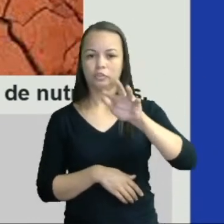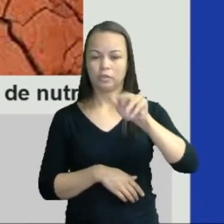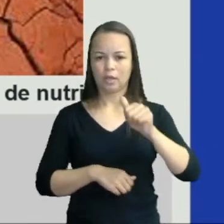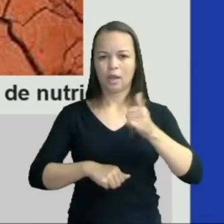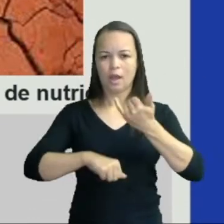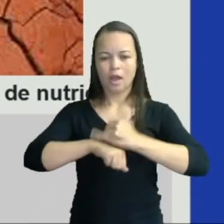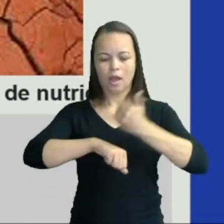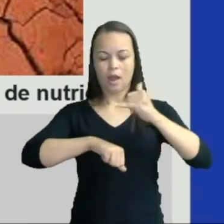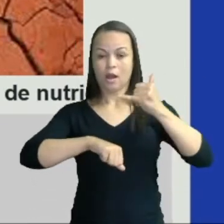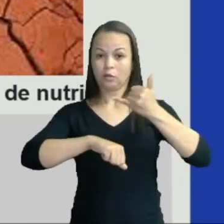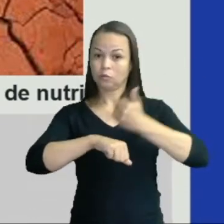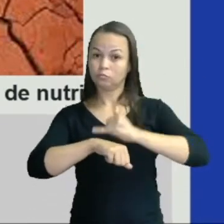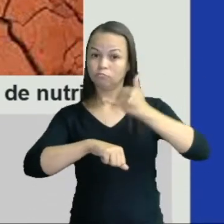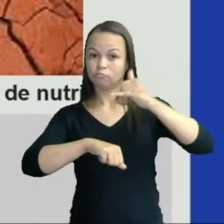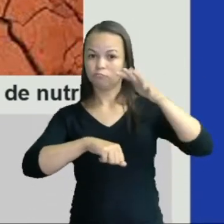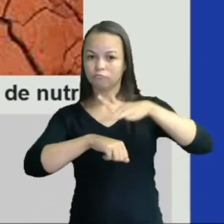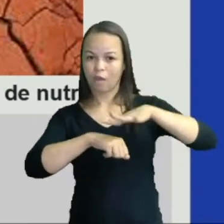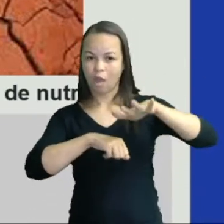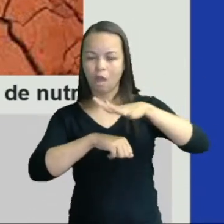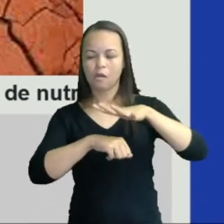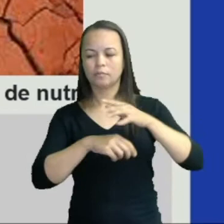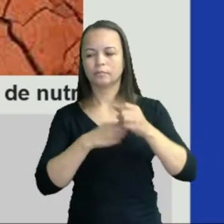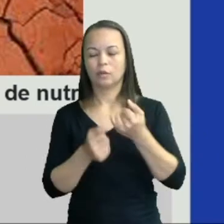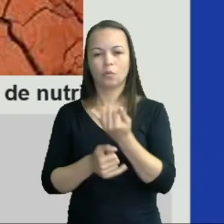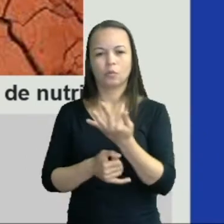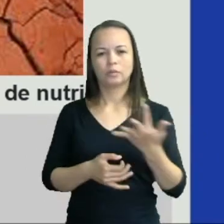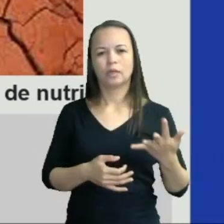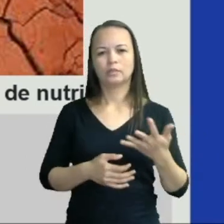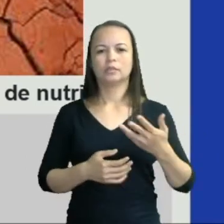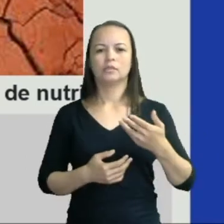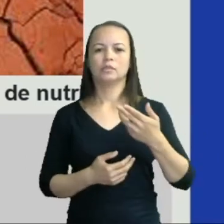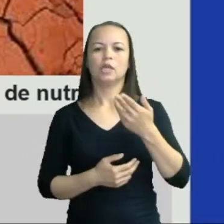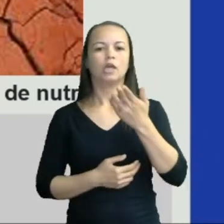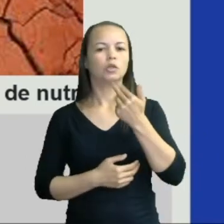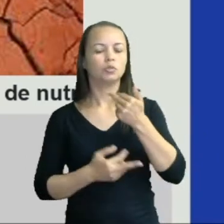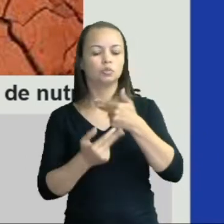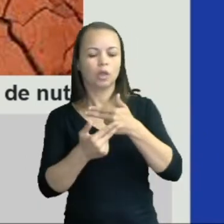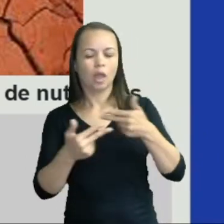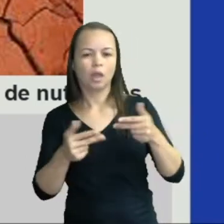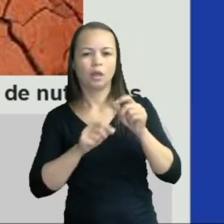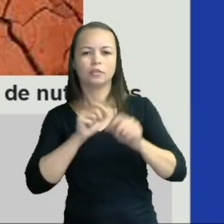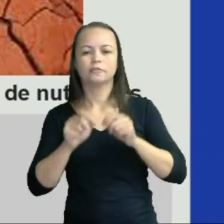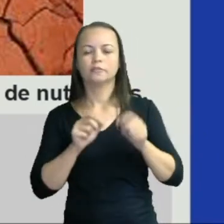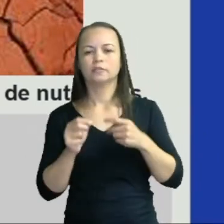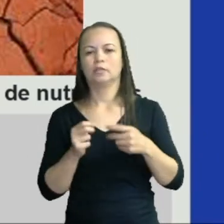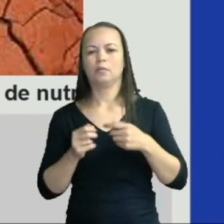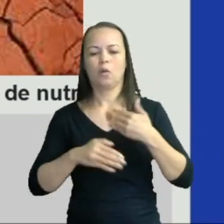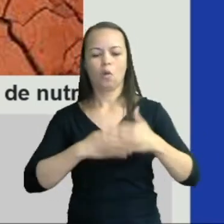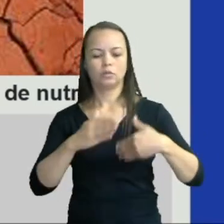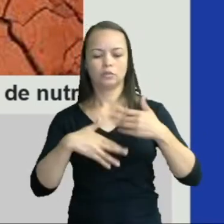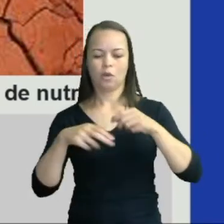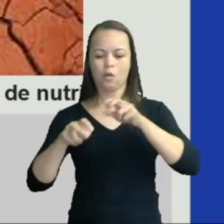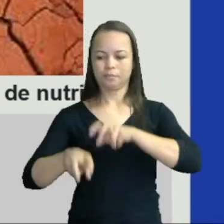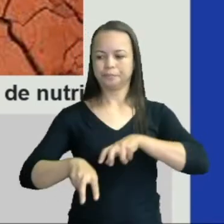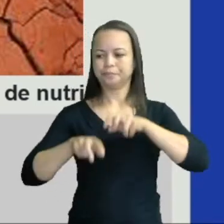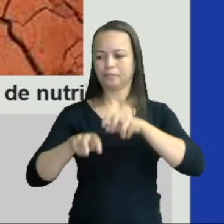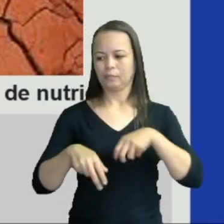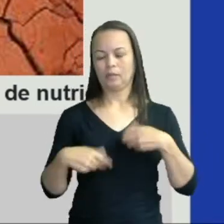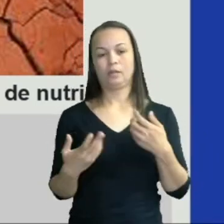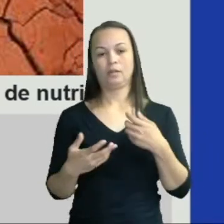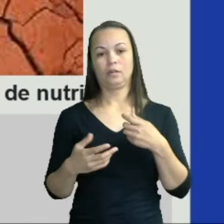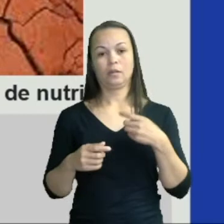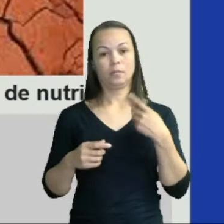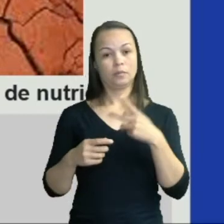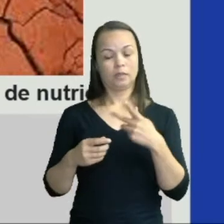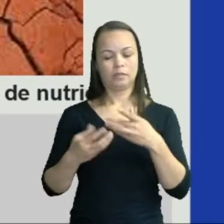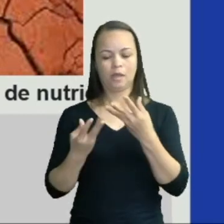Esse solo apresenta uma grande quantidade de nutrientes e possibilita a produção agrícola, pois